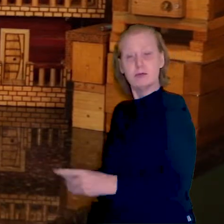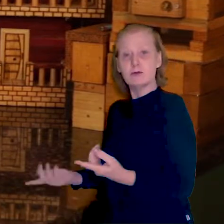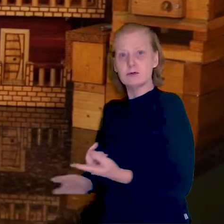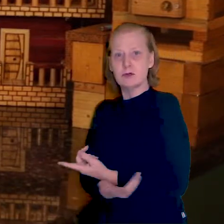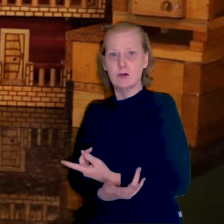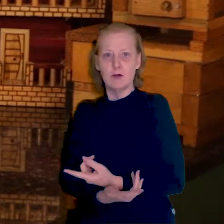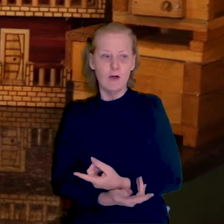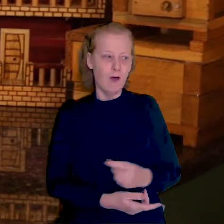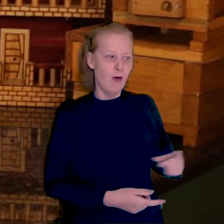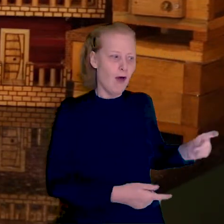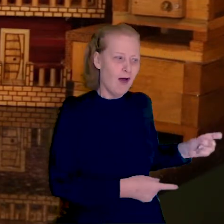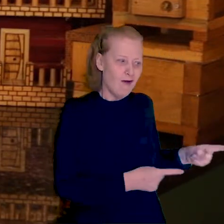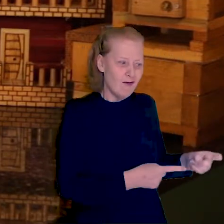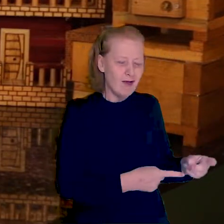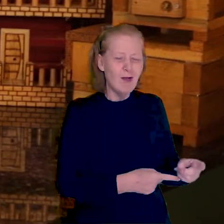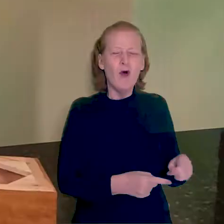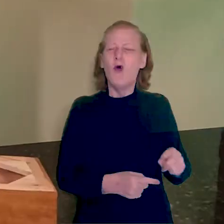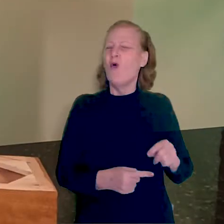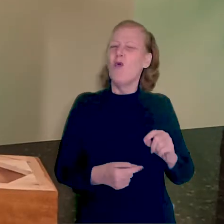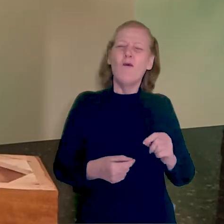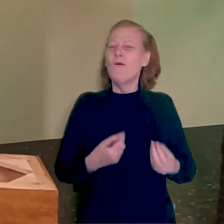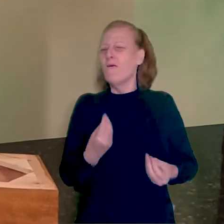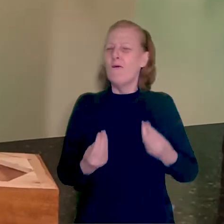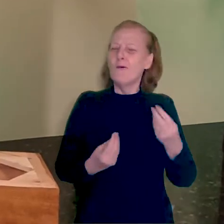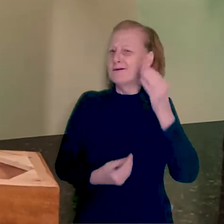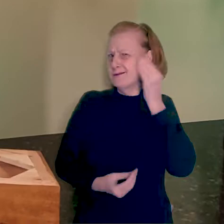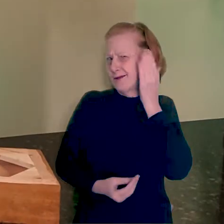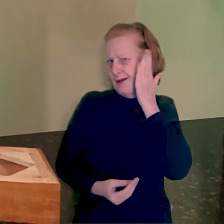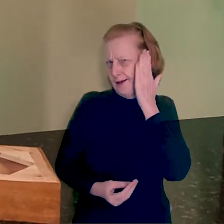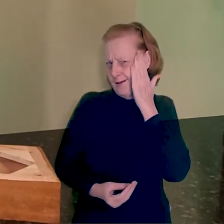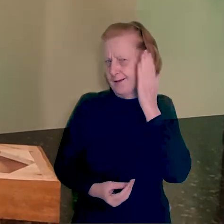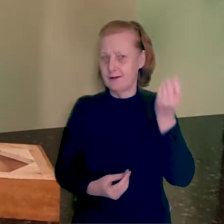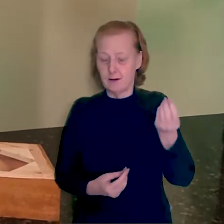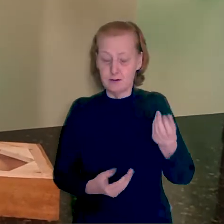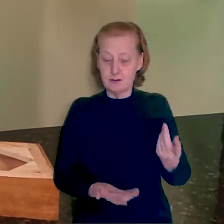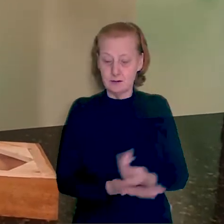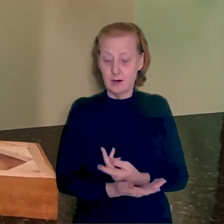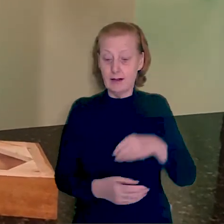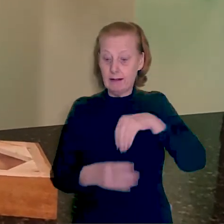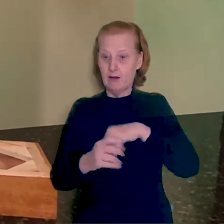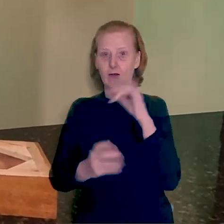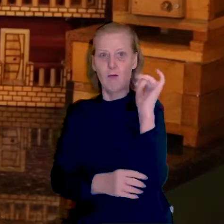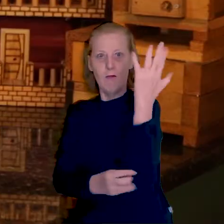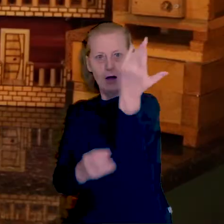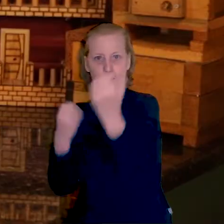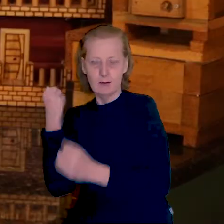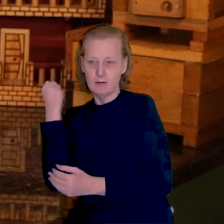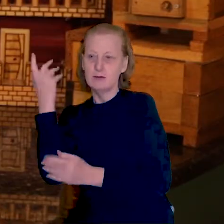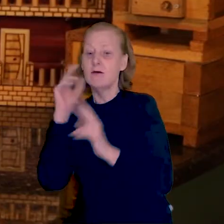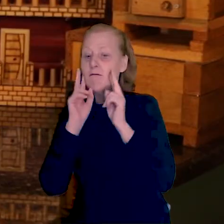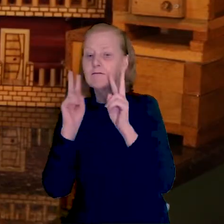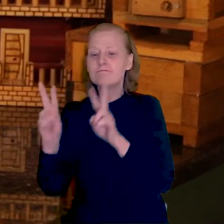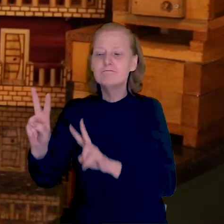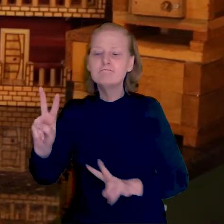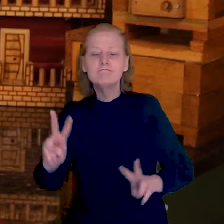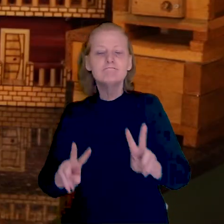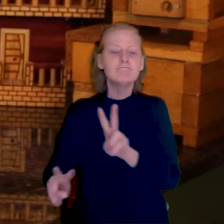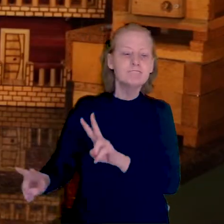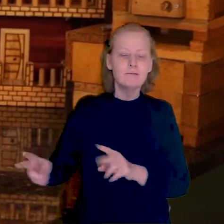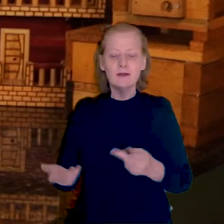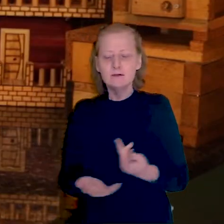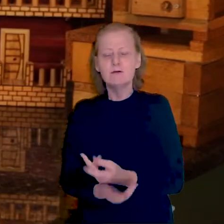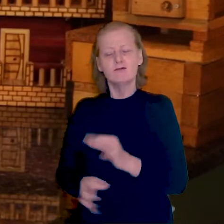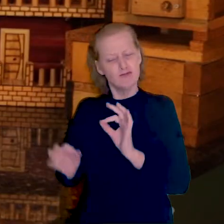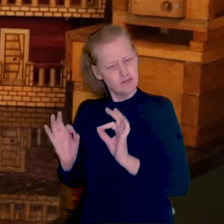tá? Ela estava no mato e a gente estava acompanhando essa isca, com a entrada de pólen,